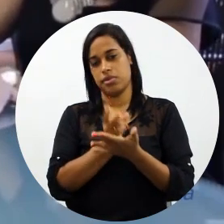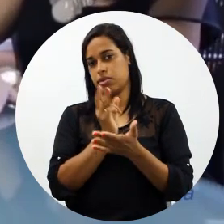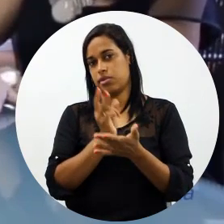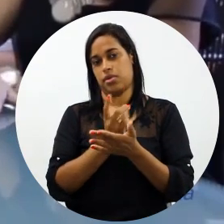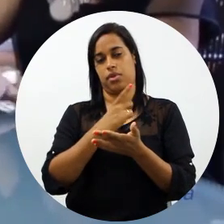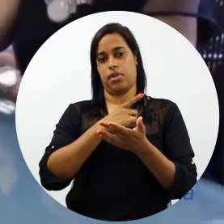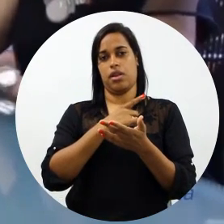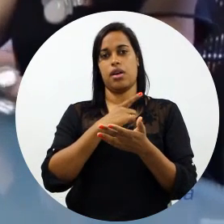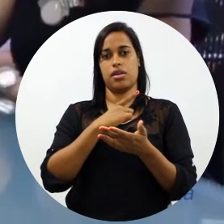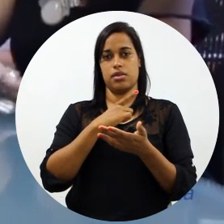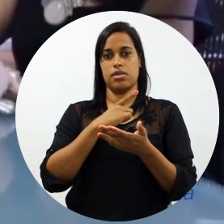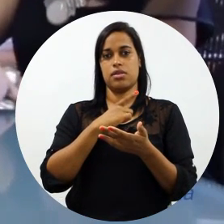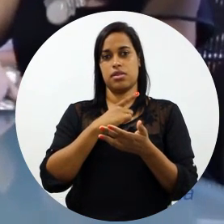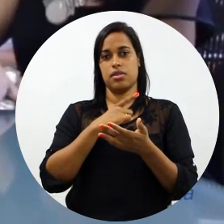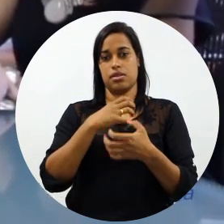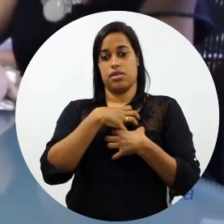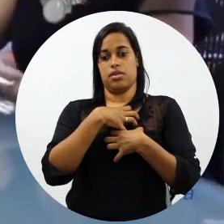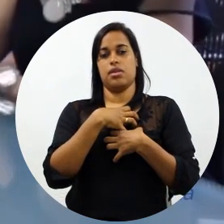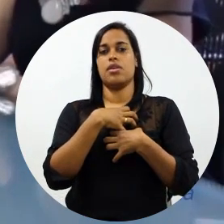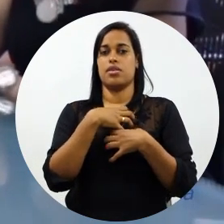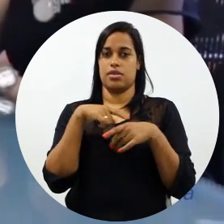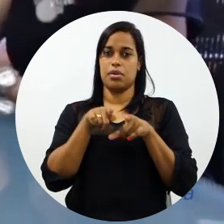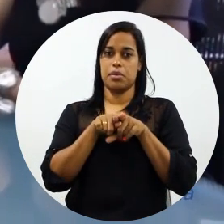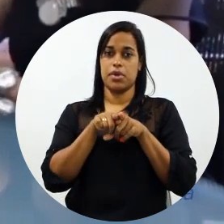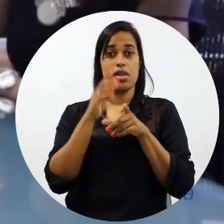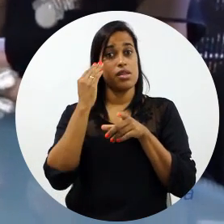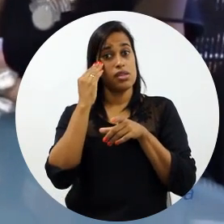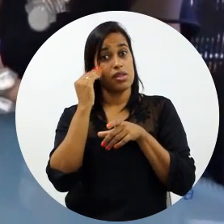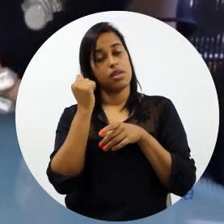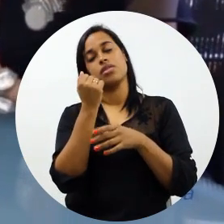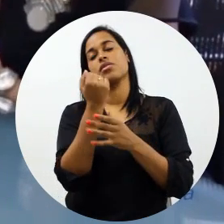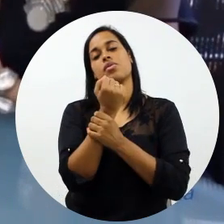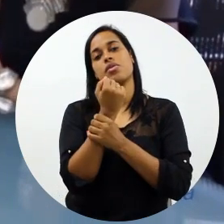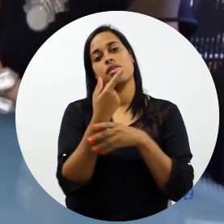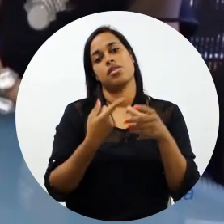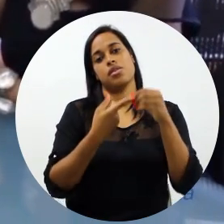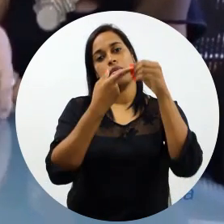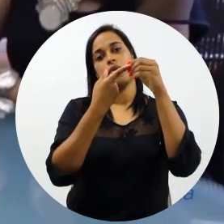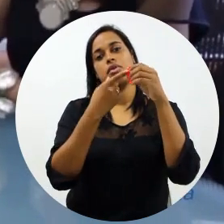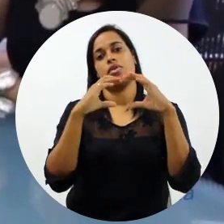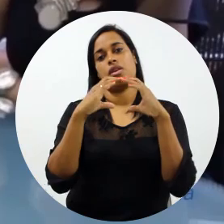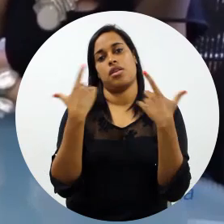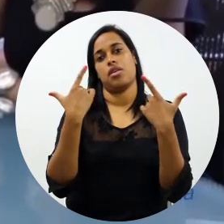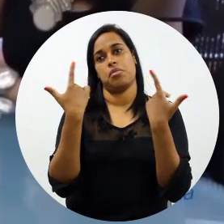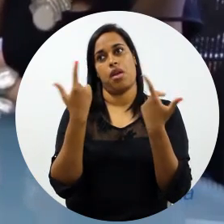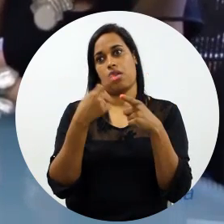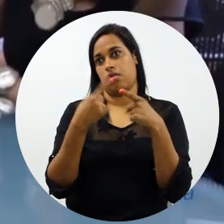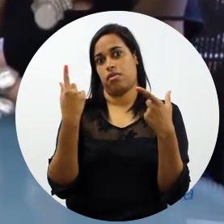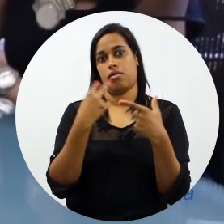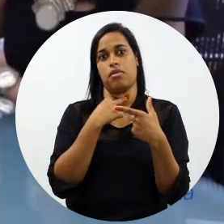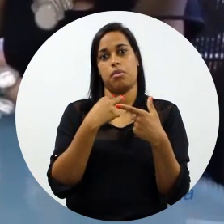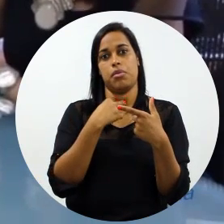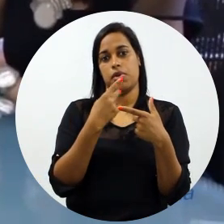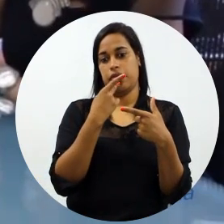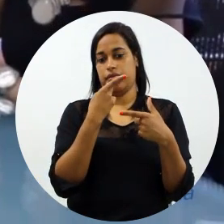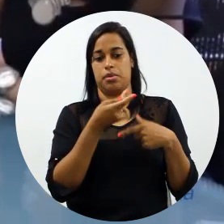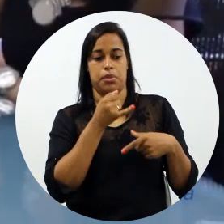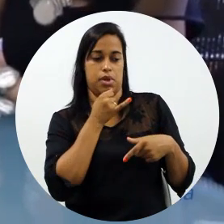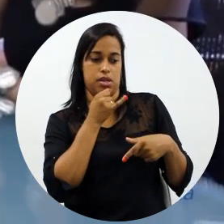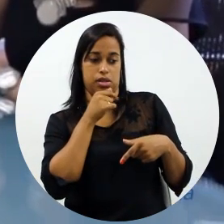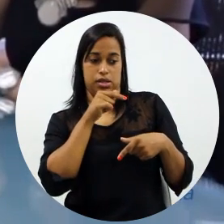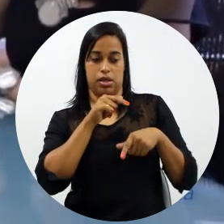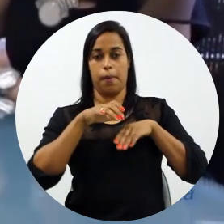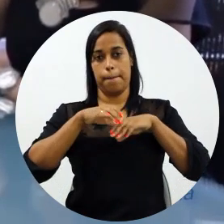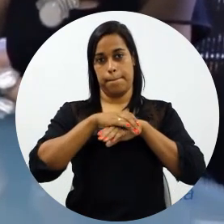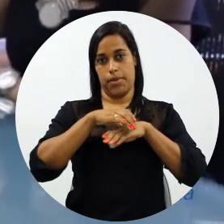causam um certo desconforto. Nós sabemos que segurança é prioridade, sabemos, mas também a gente não pode dizer que aquela bota